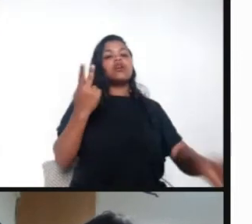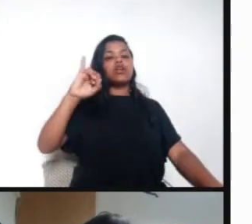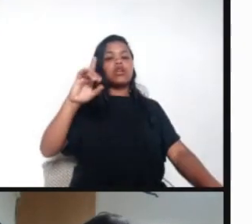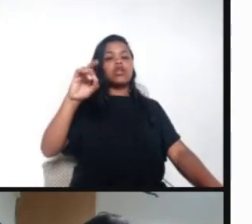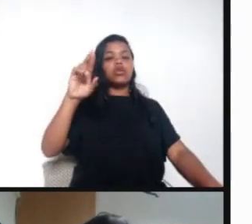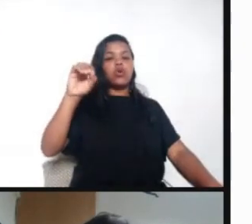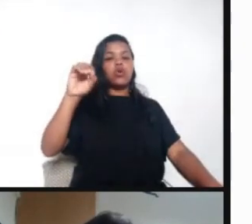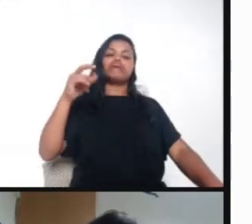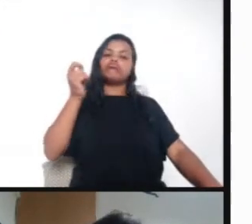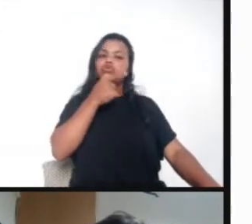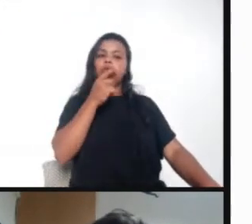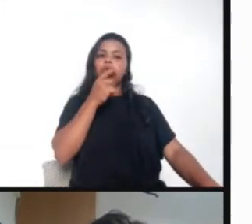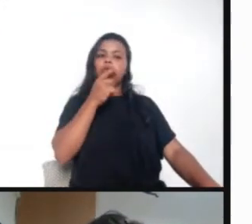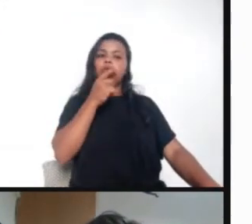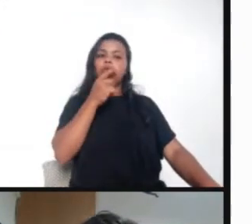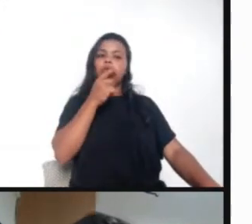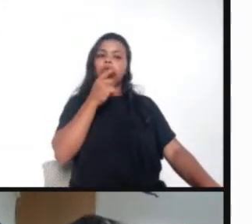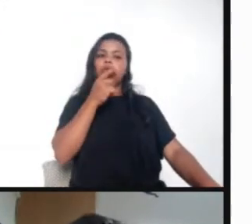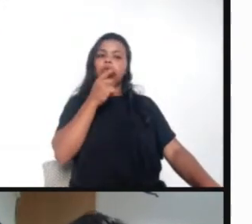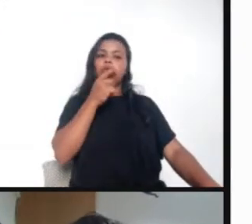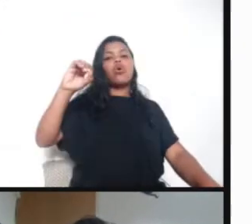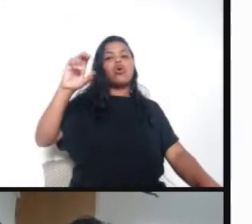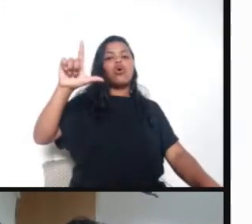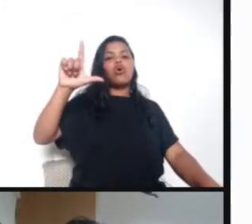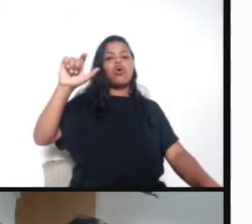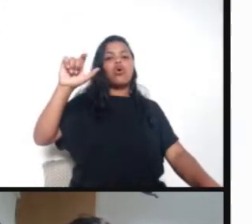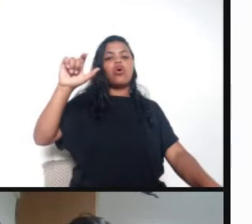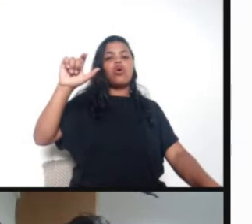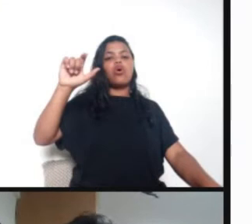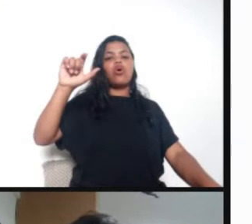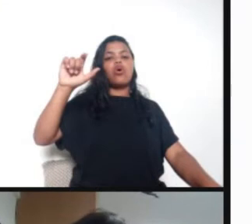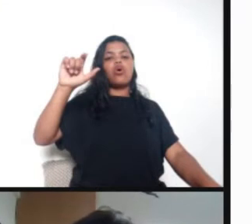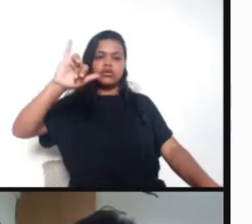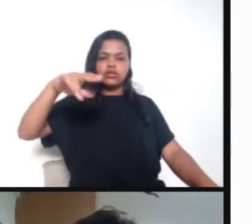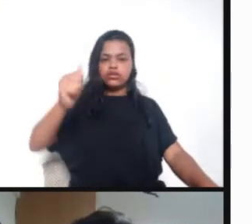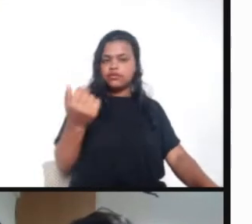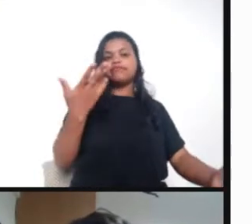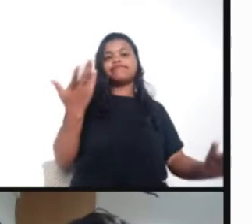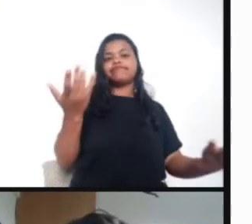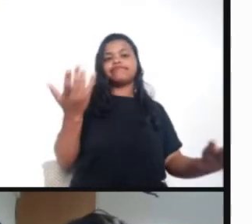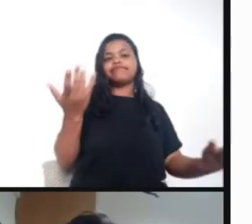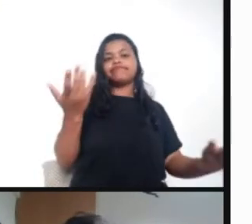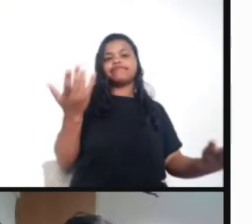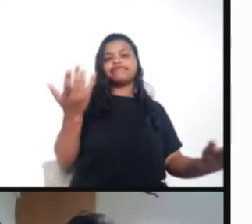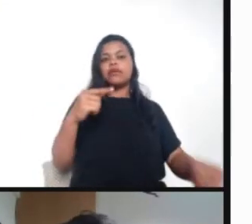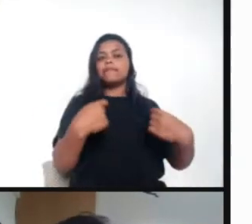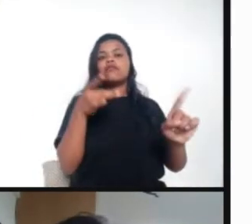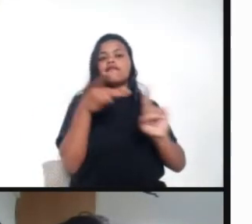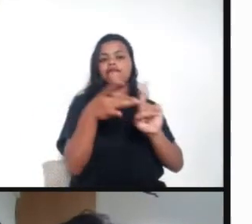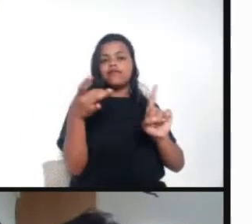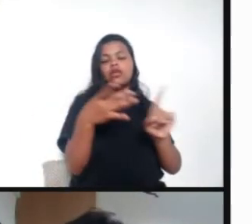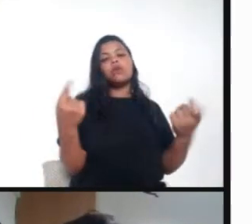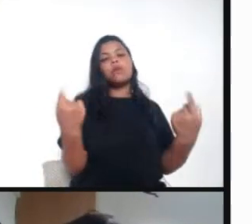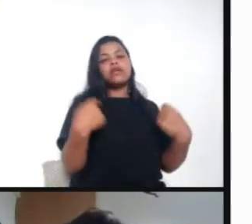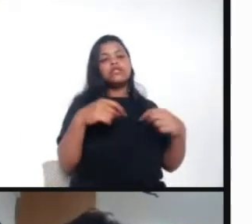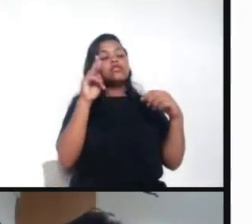SARS-CoV-2, a infecção in vitro. Então, isso já gera estudo chinês publicado, que traz um estudo muito relevante, um estudo muito